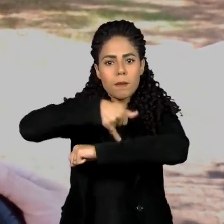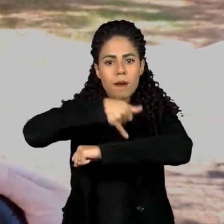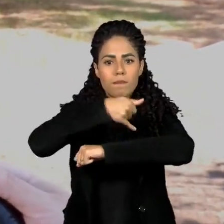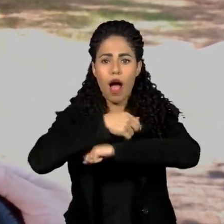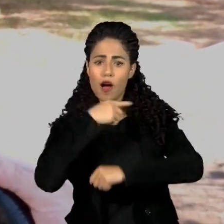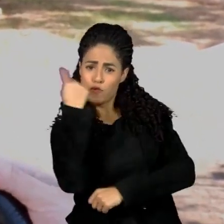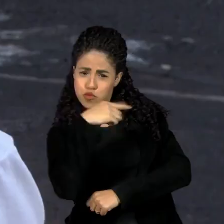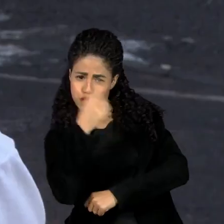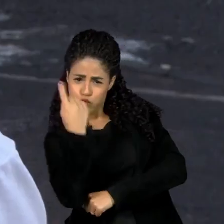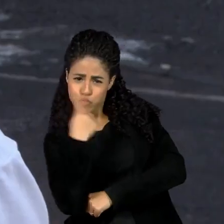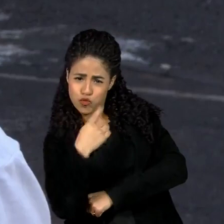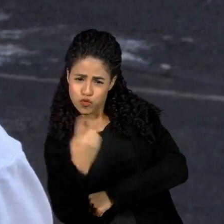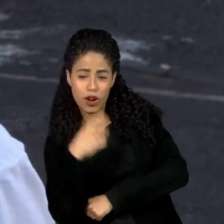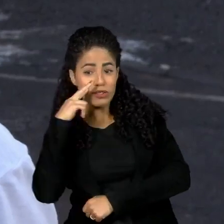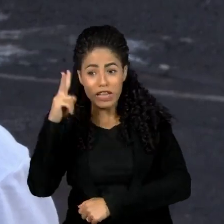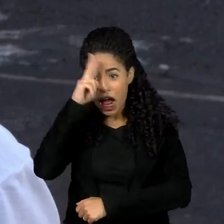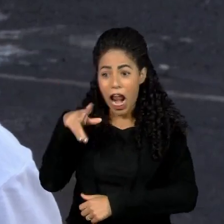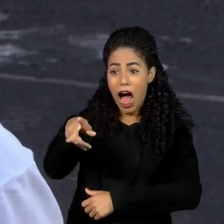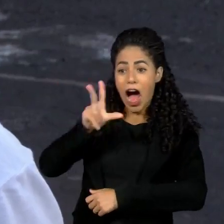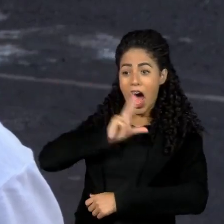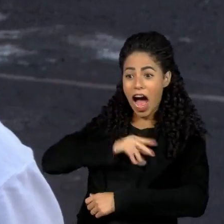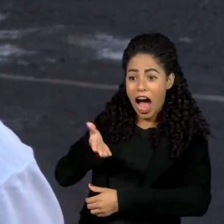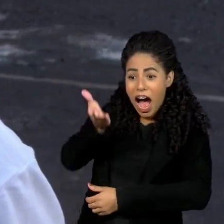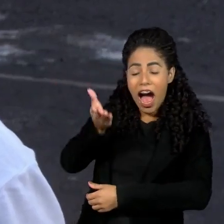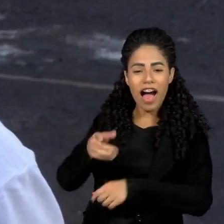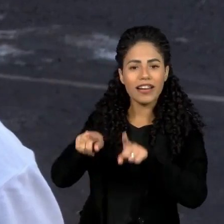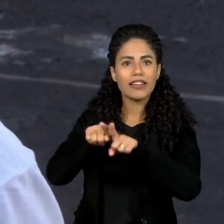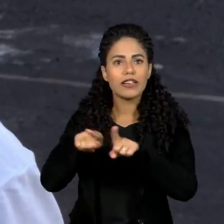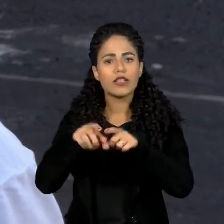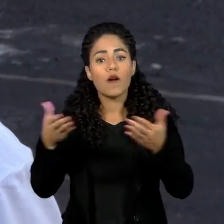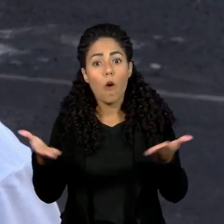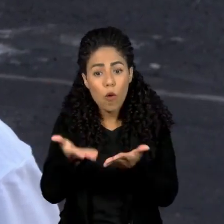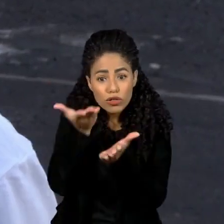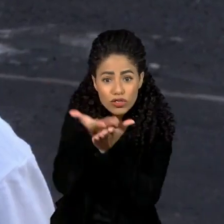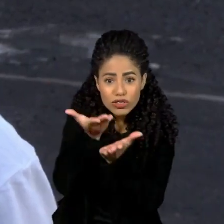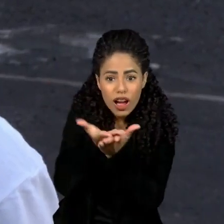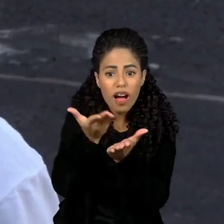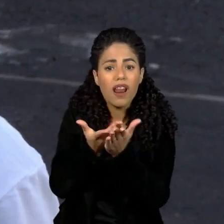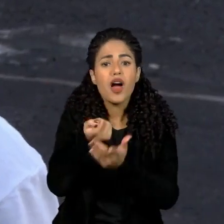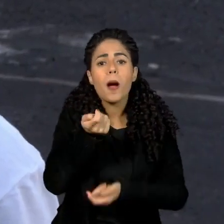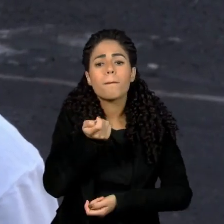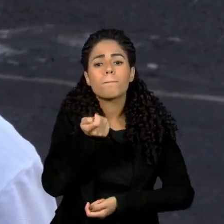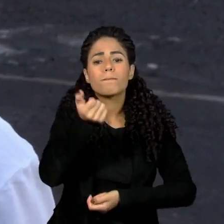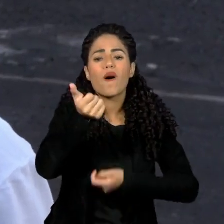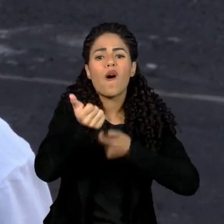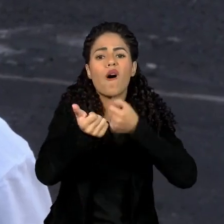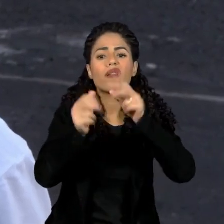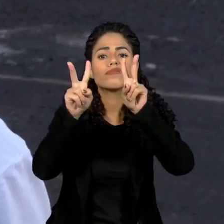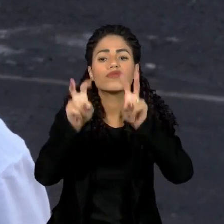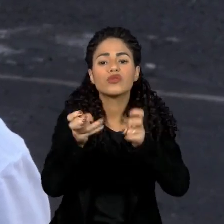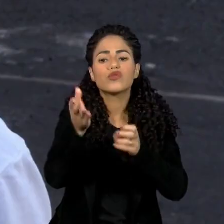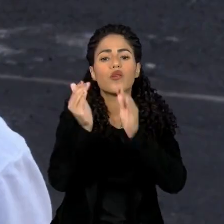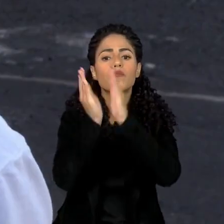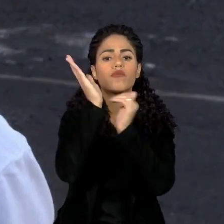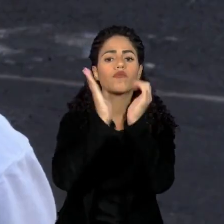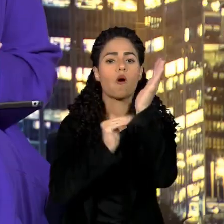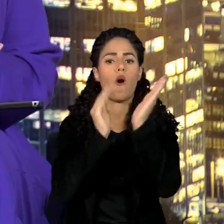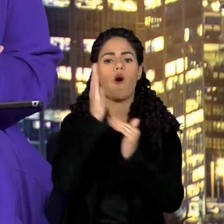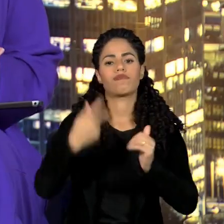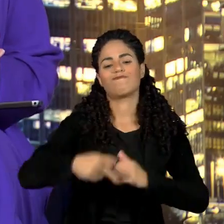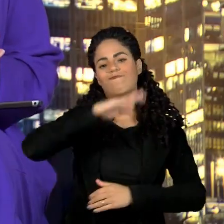você lembrava do Saci. Só que há muito pouca aula, eles não falam muito, parece que eles não valorizam muito o folclore